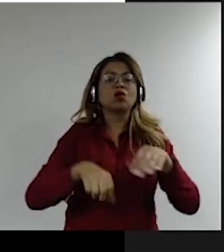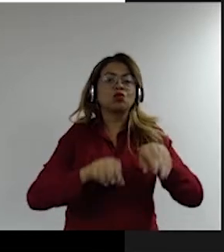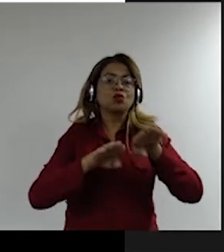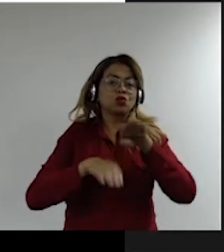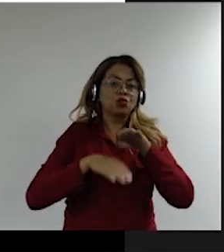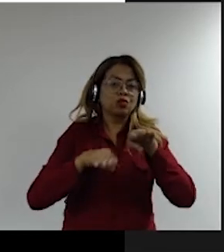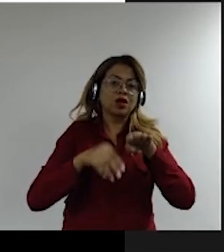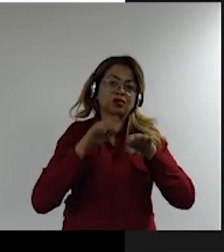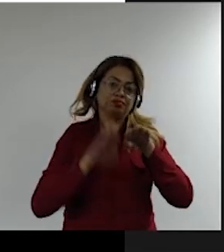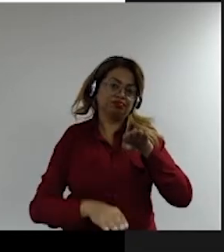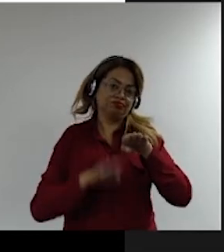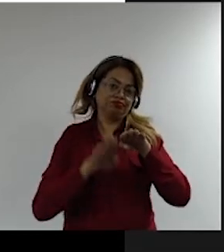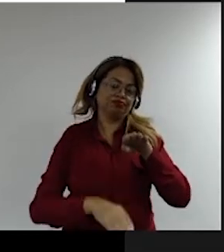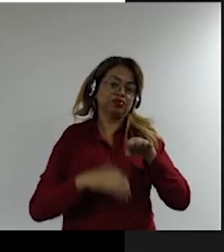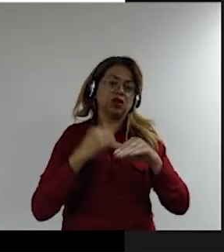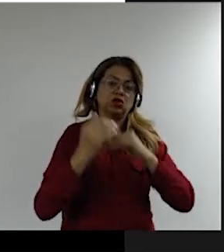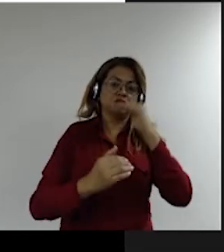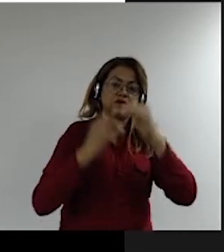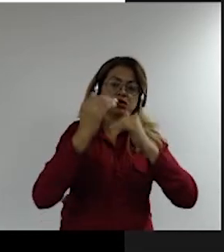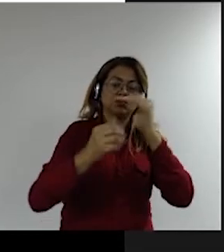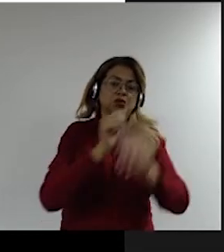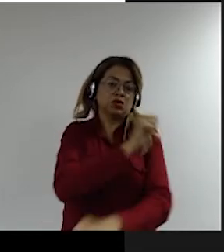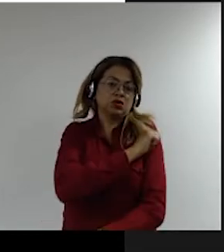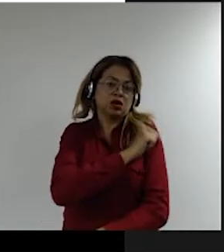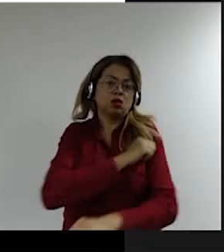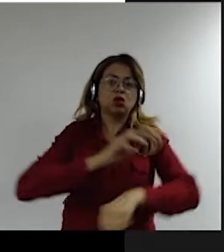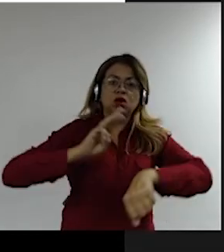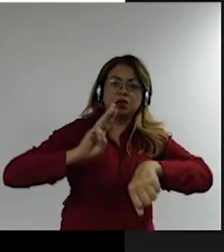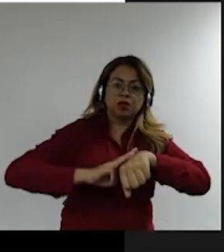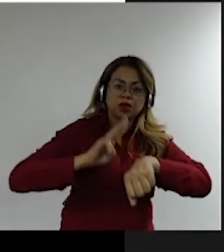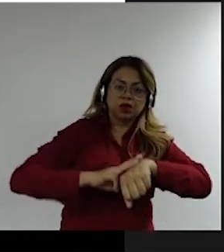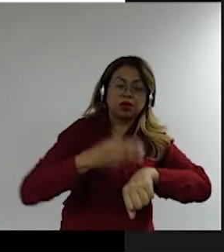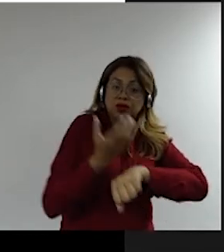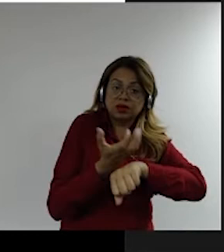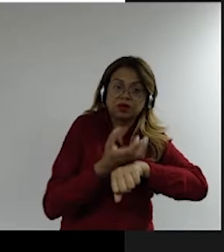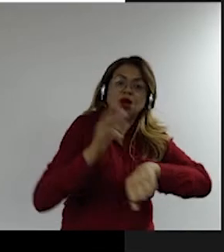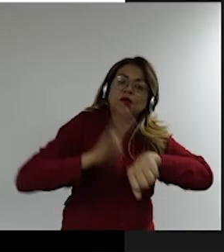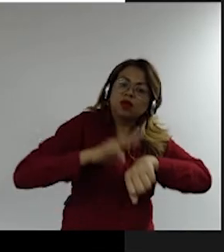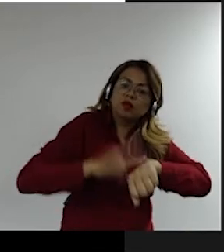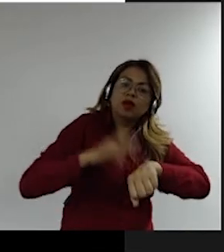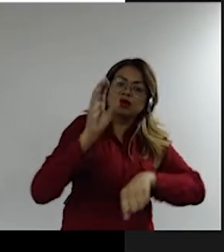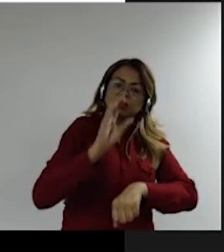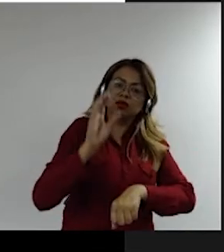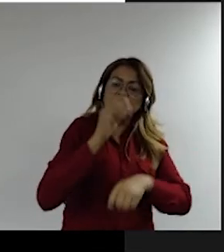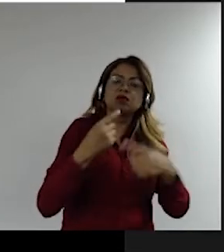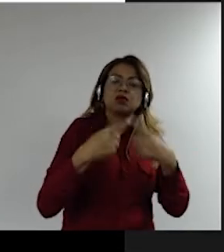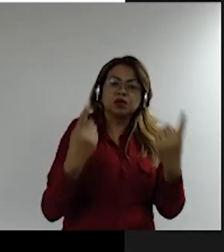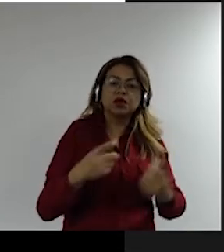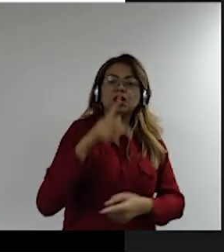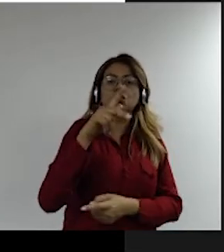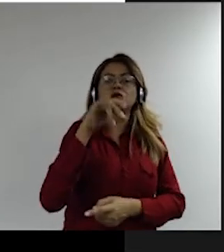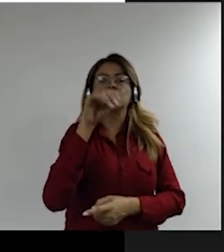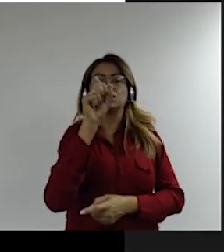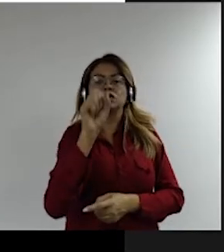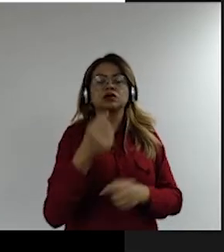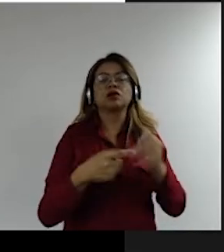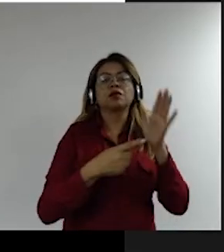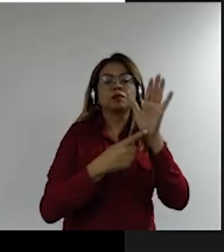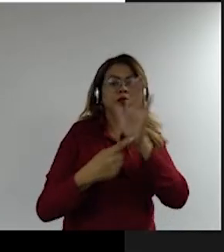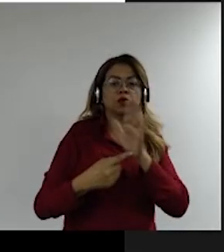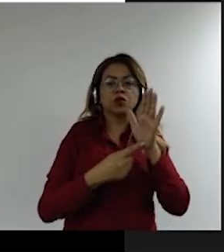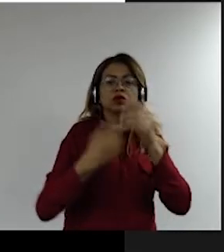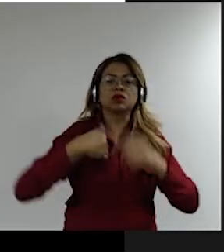desempenho que nós temos em matemática e ciências, que, segundo os dados do PISA, nós